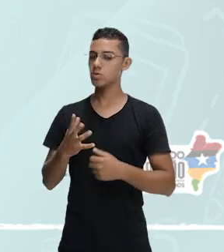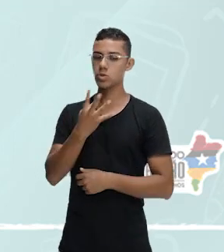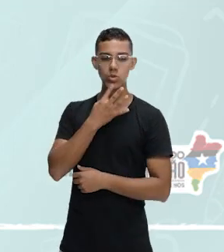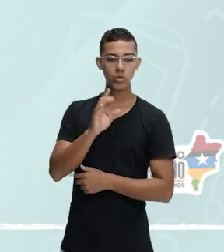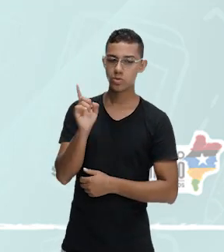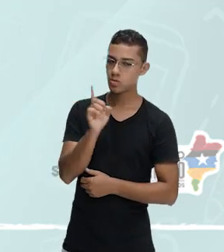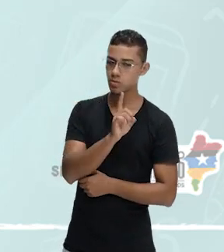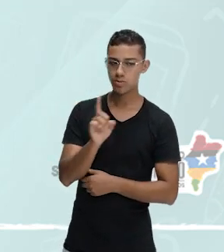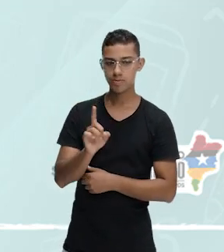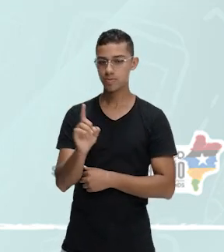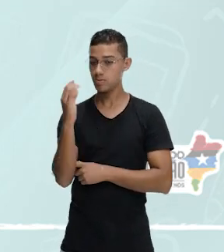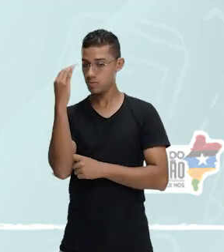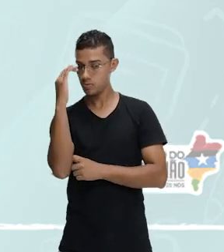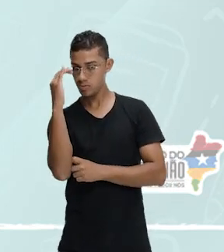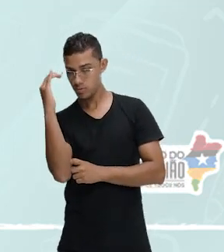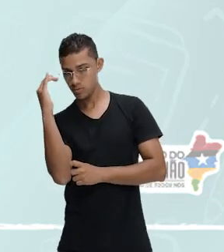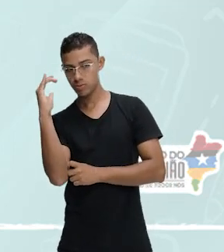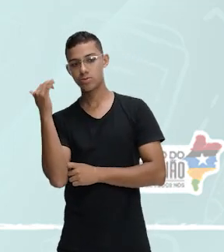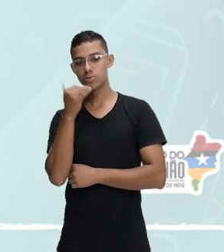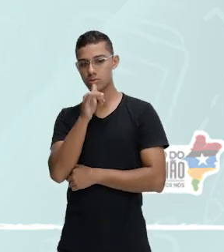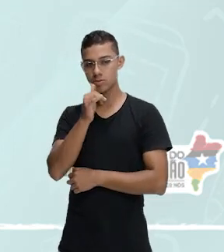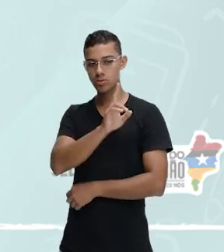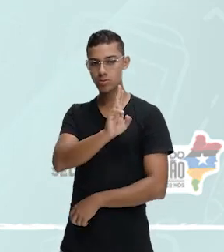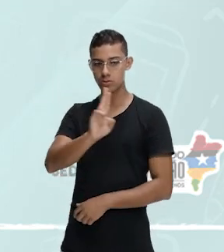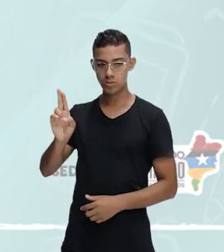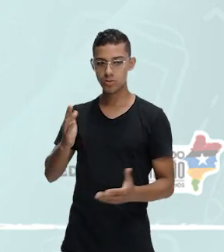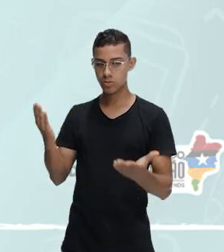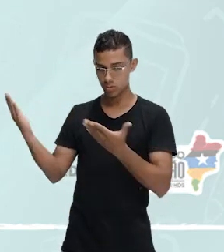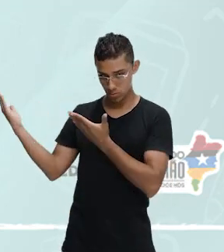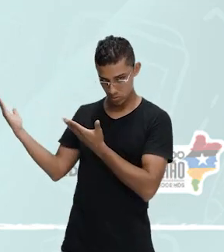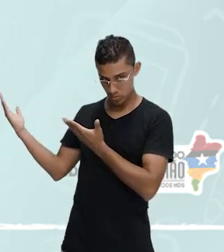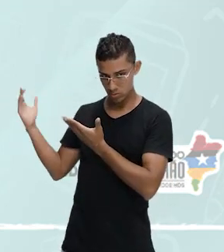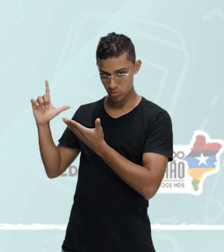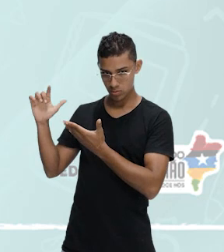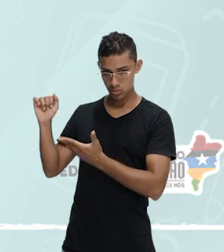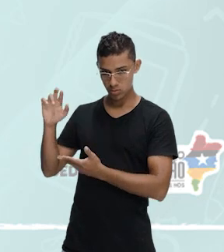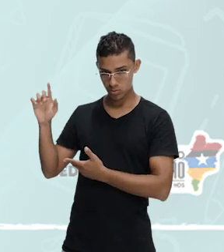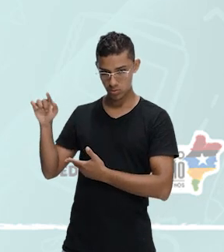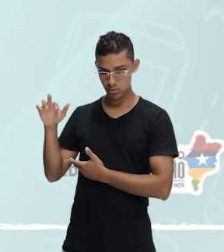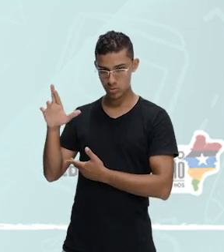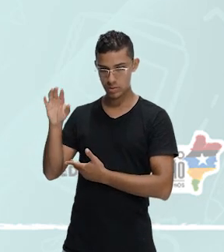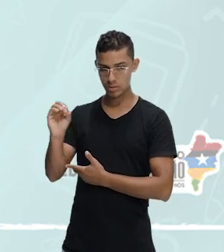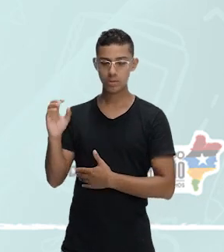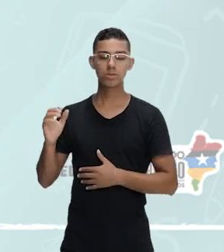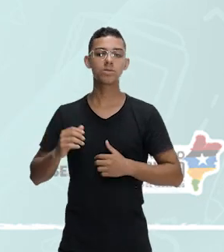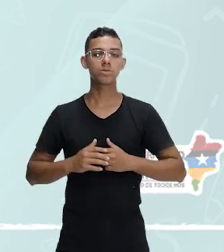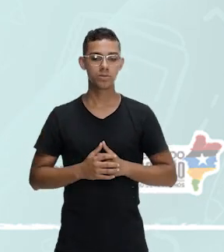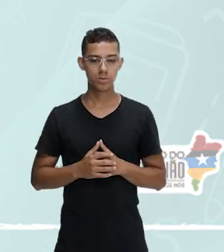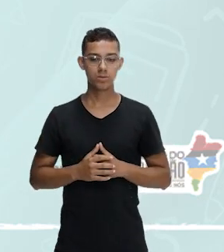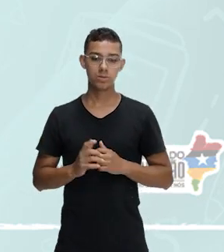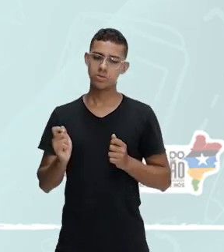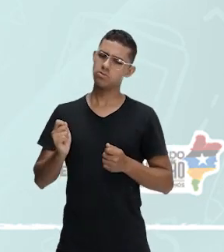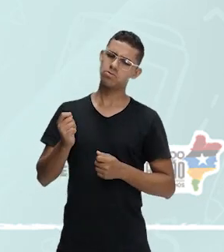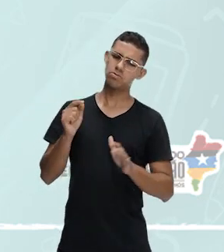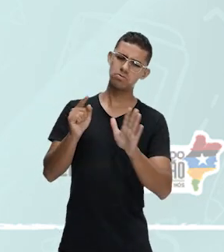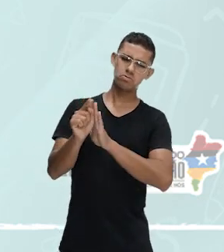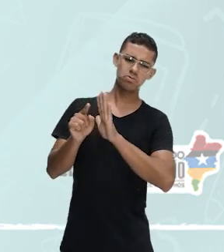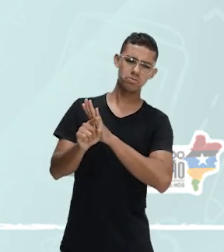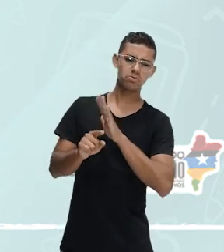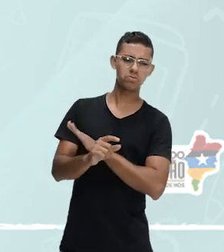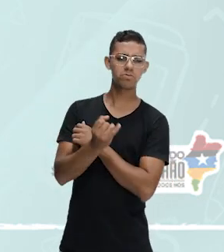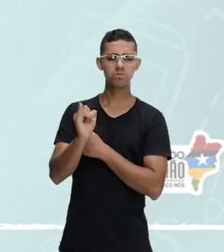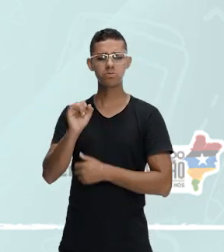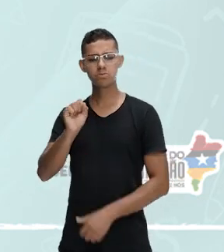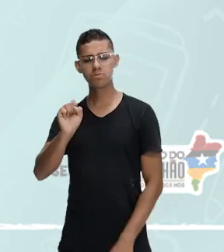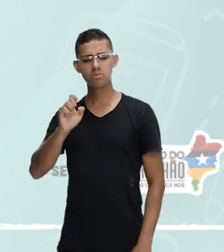cientista italiano, aí o nome do nosso cientista aqui, tá? Questionou se seria o próprio sêmen ou simplesmente o vapor dele